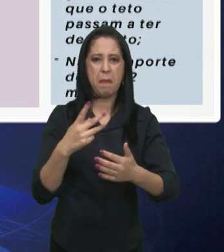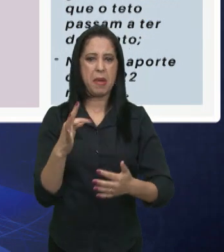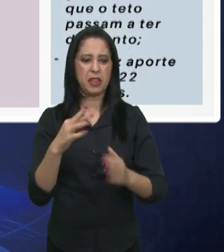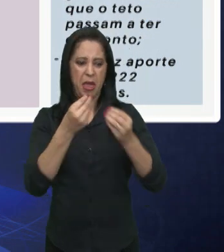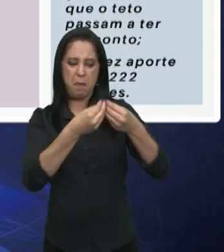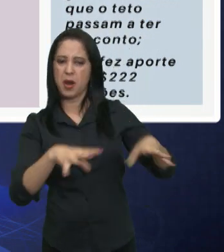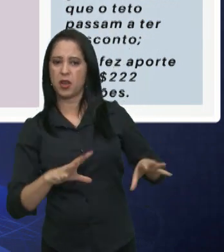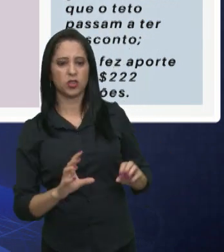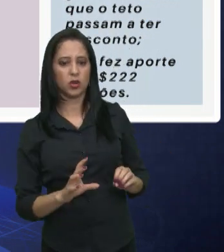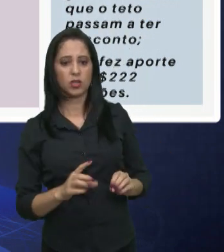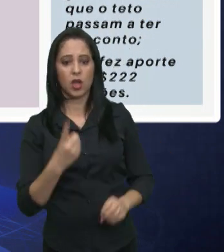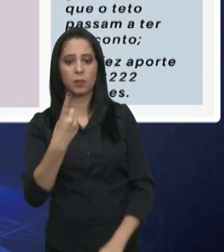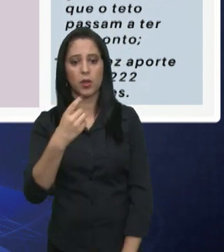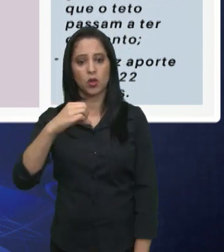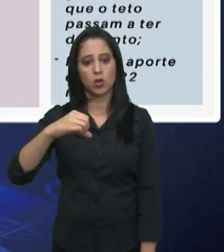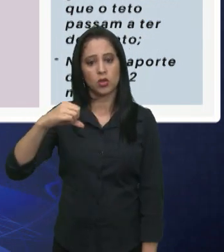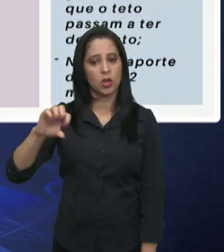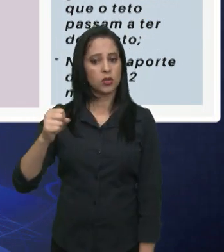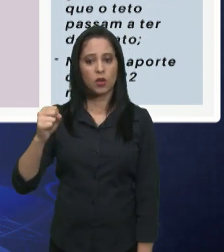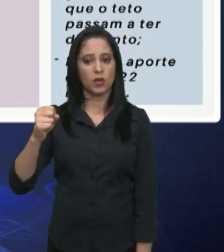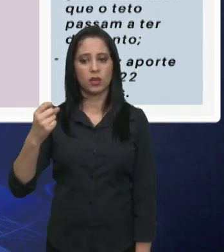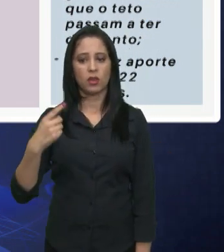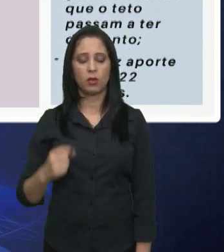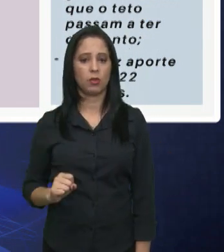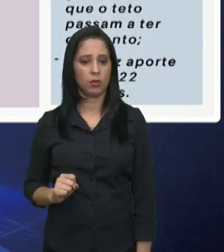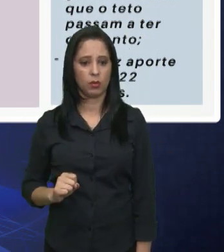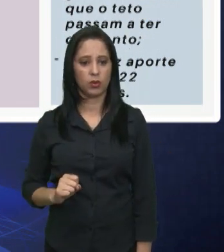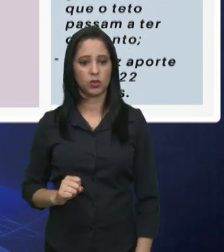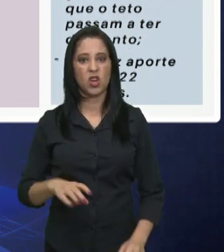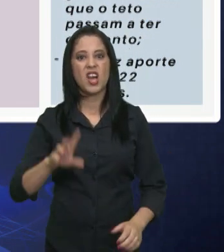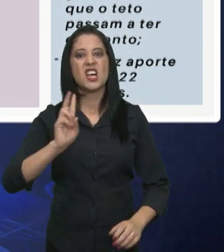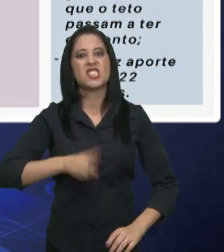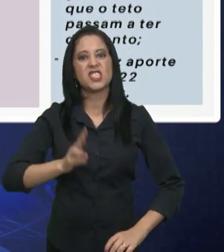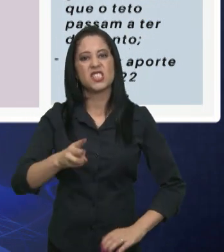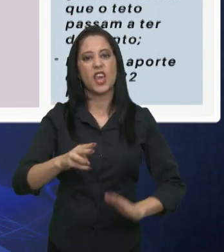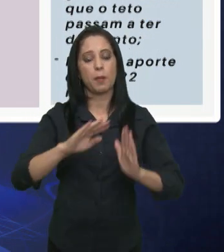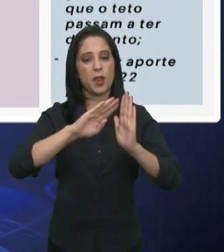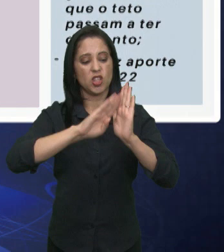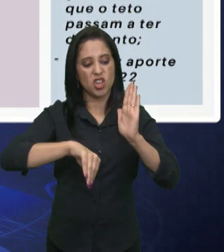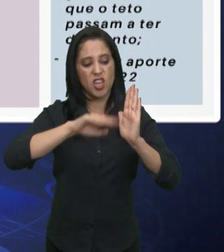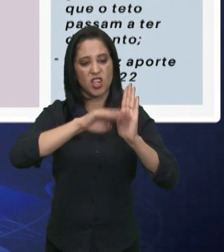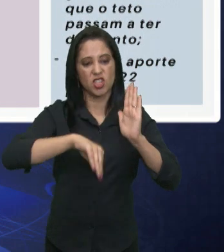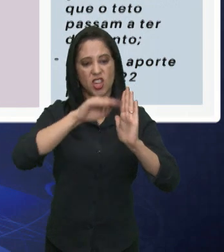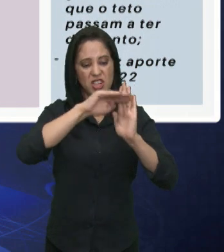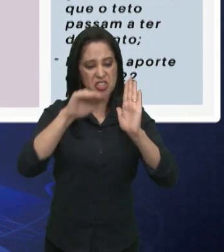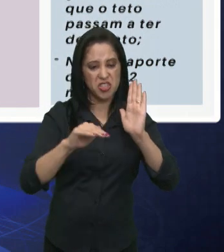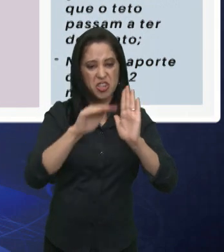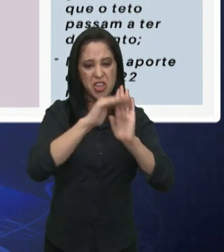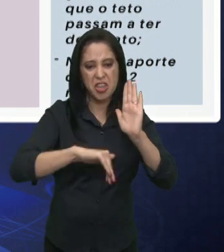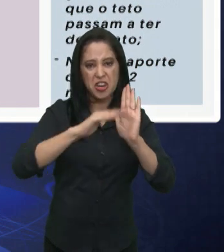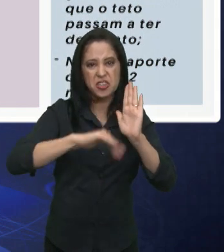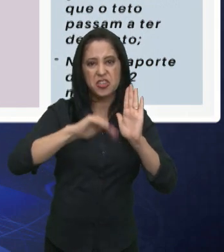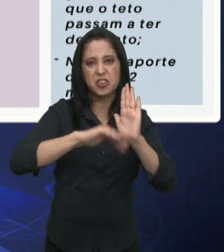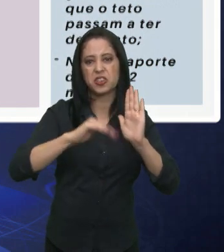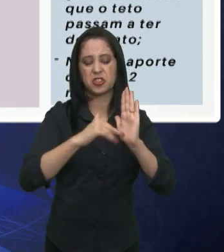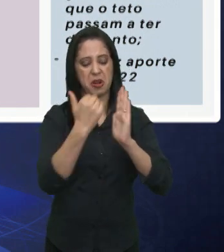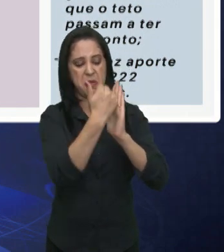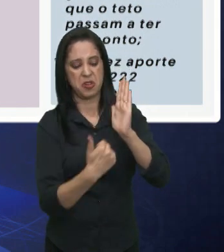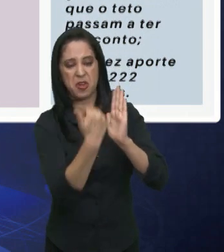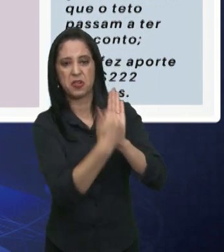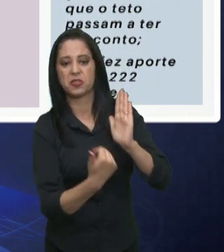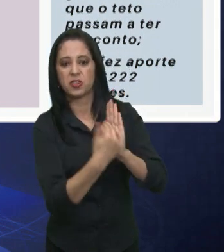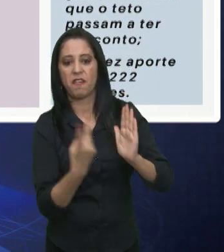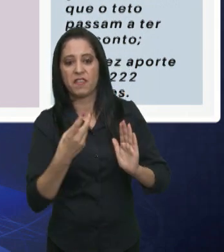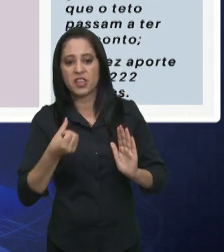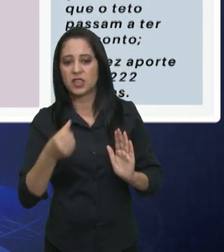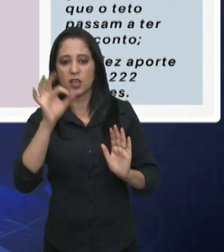está lá desde 98, a parte patronal que tem descontado, tem diminuído. E não, lá da doutora Ângela era 26%, foi para